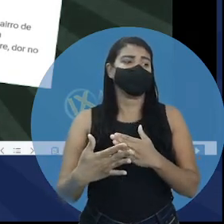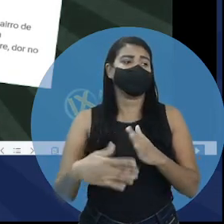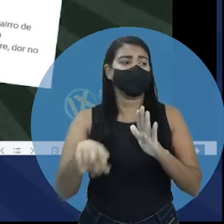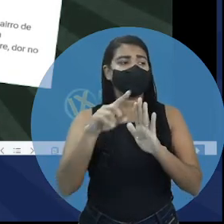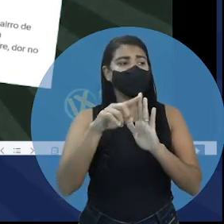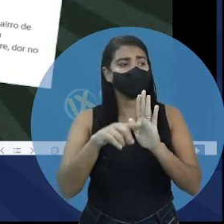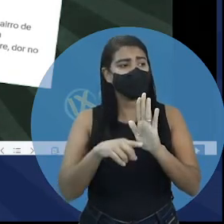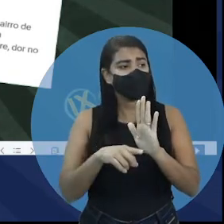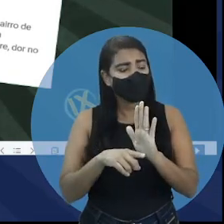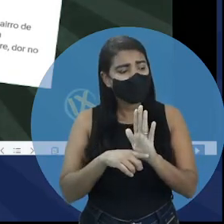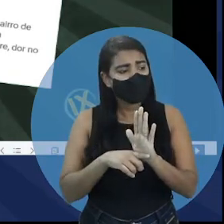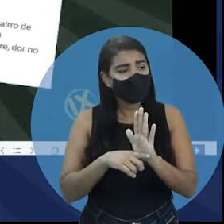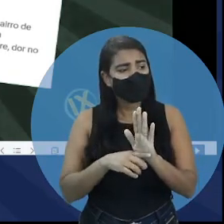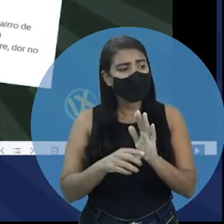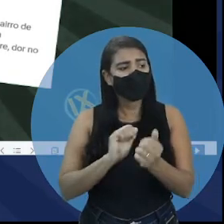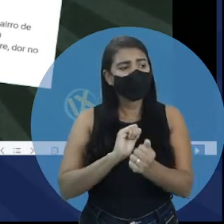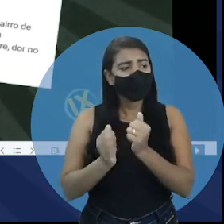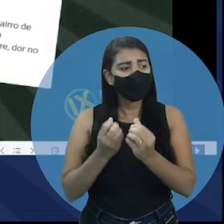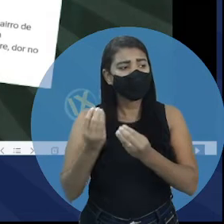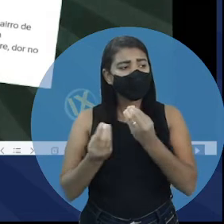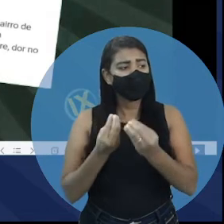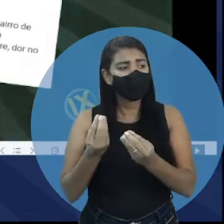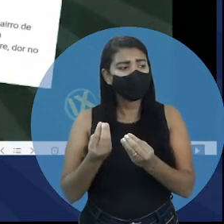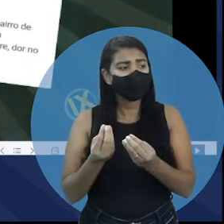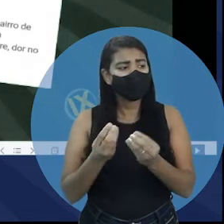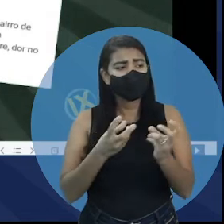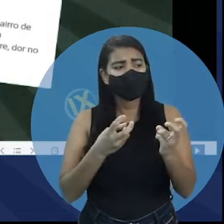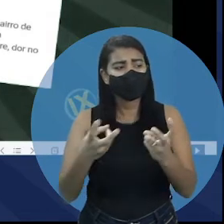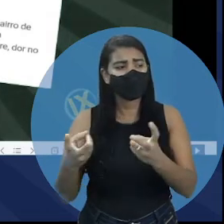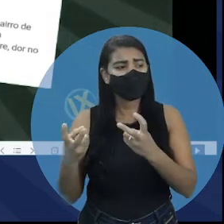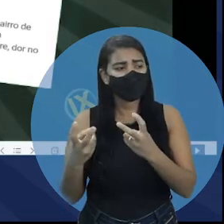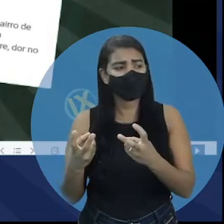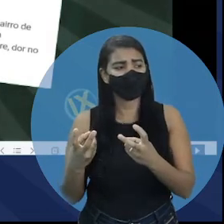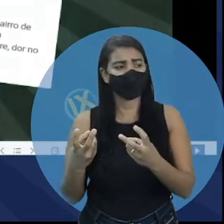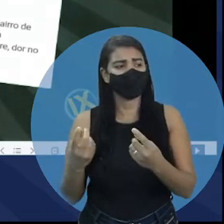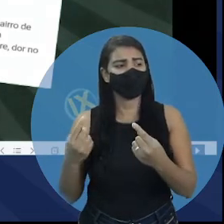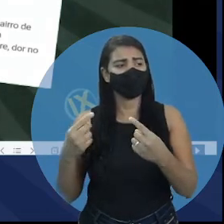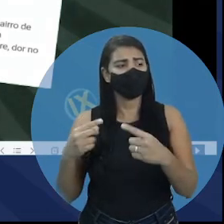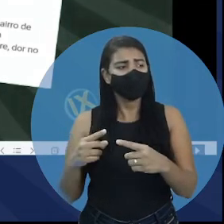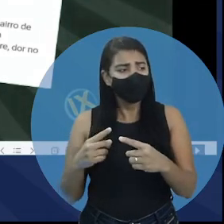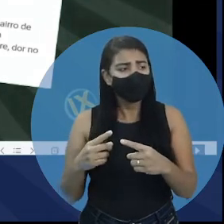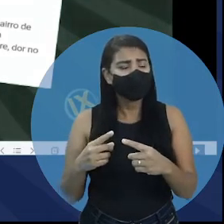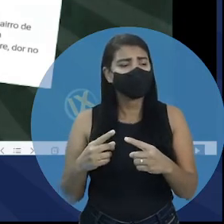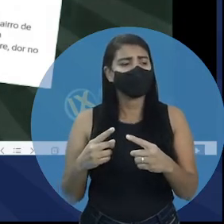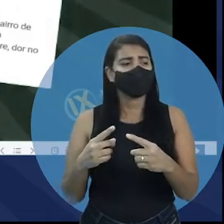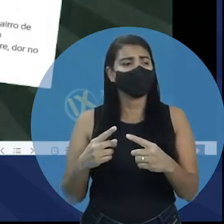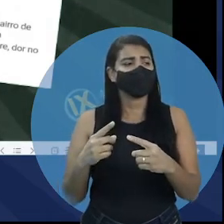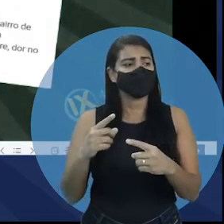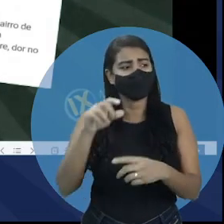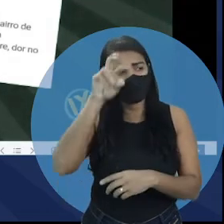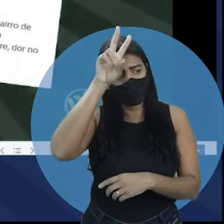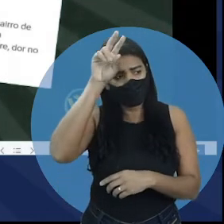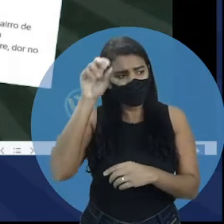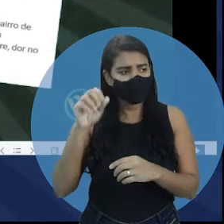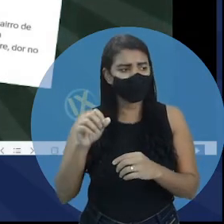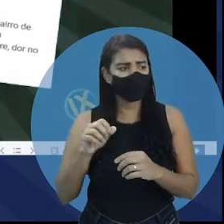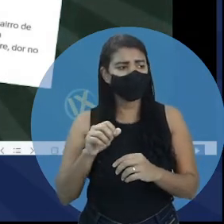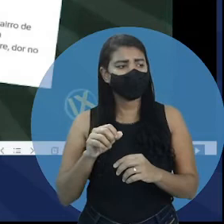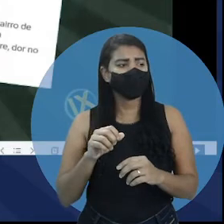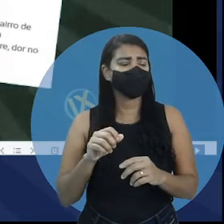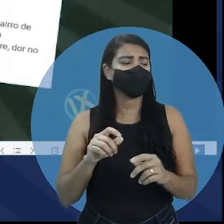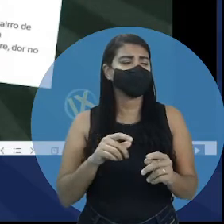sobre alguma estratégia que pudesse mitigar os impactos do Aedes aegypti sobre a população